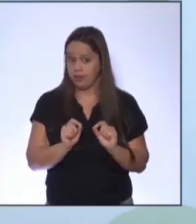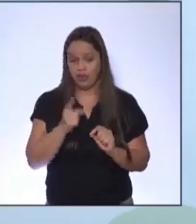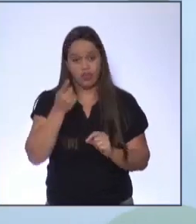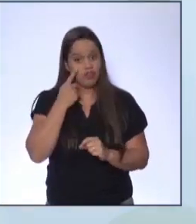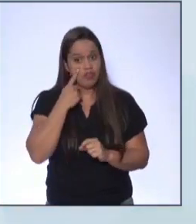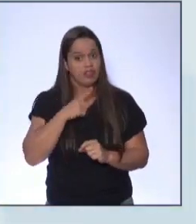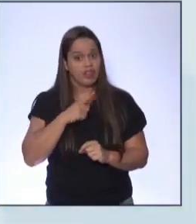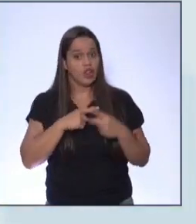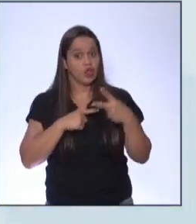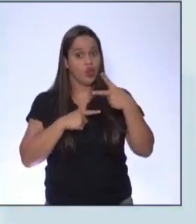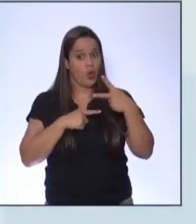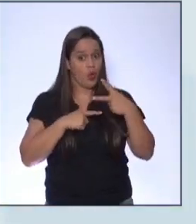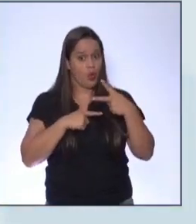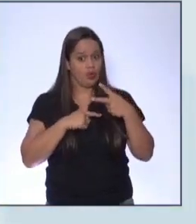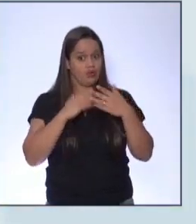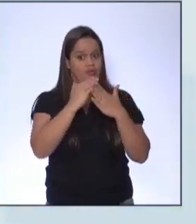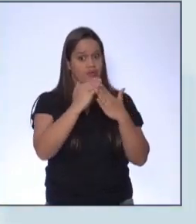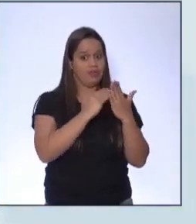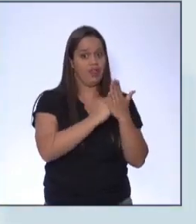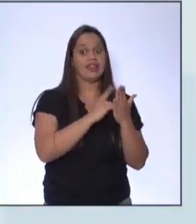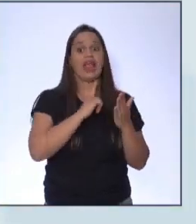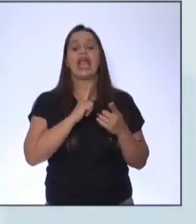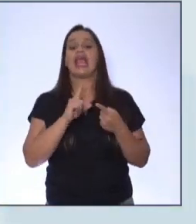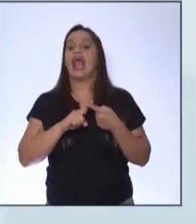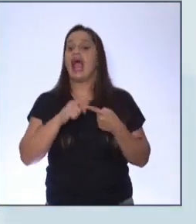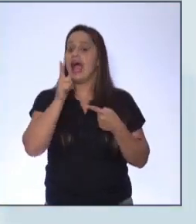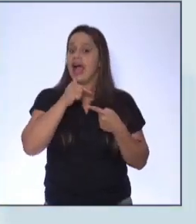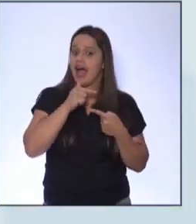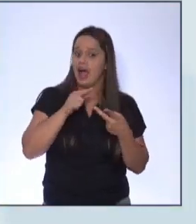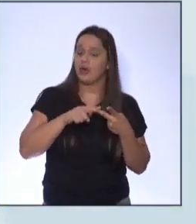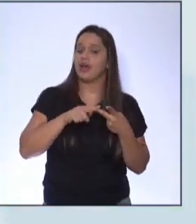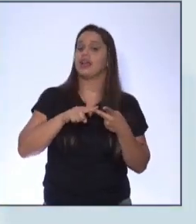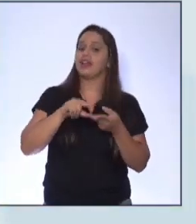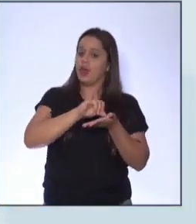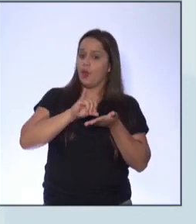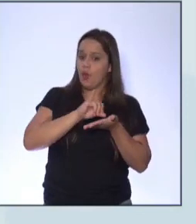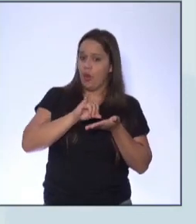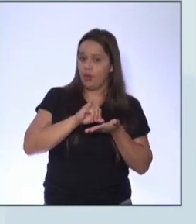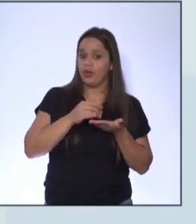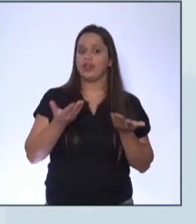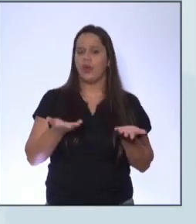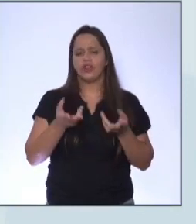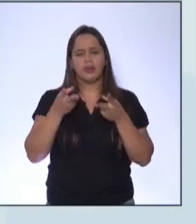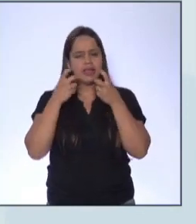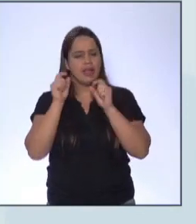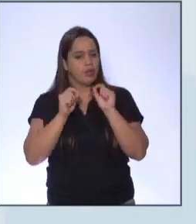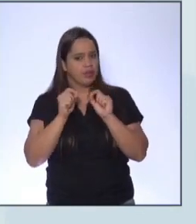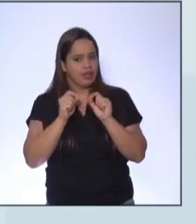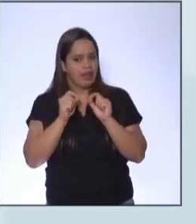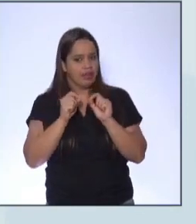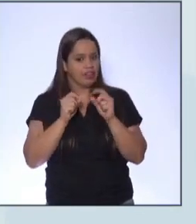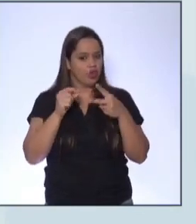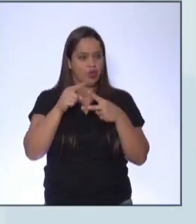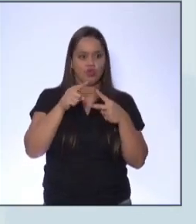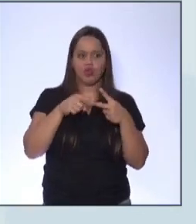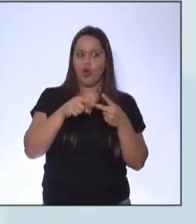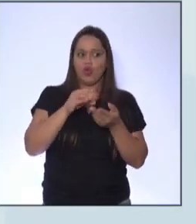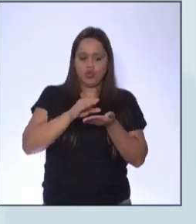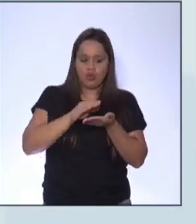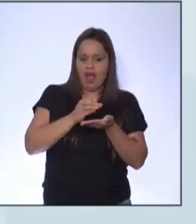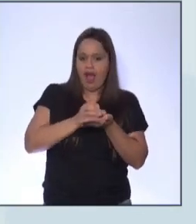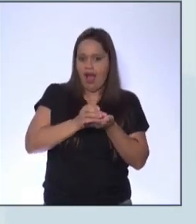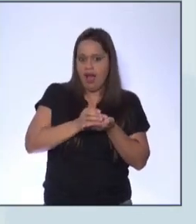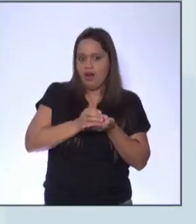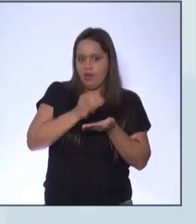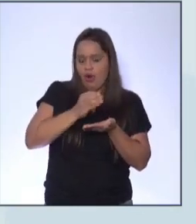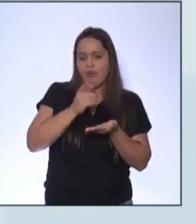duas fases, né? A água e o óleo. Então, a gente percebe nessa imagem que o óleo ele não se misturou com a água. O óleo está em cima e a